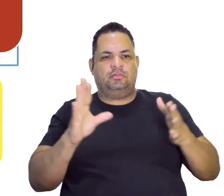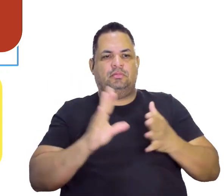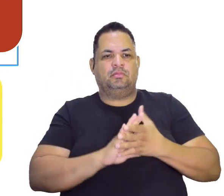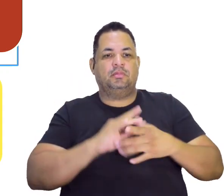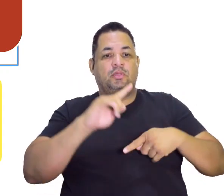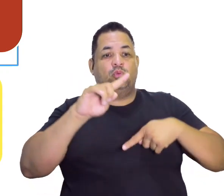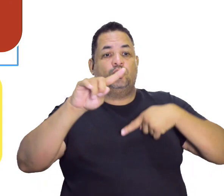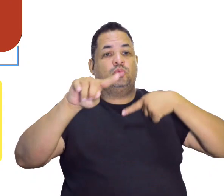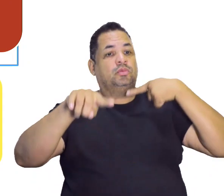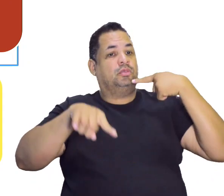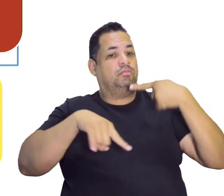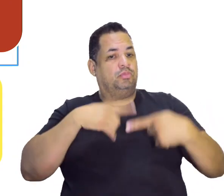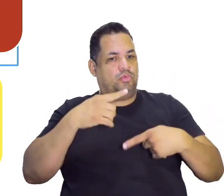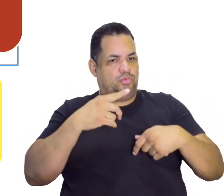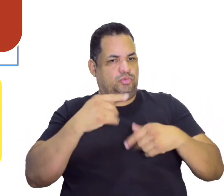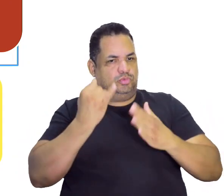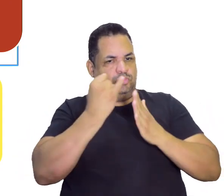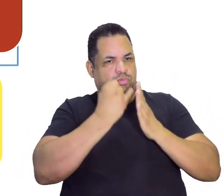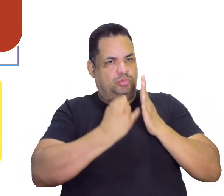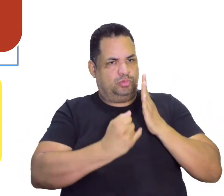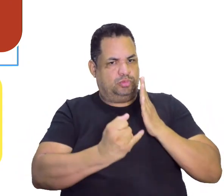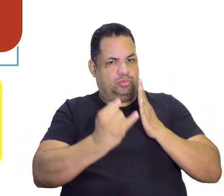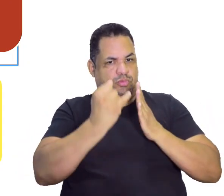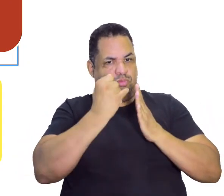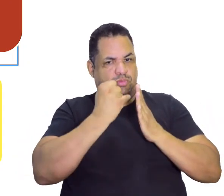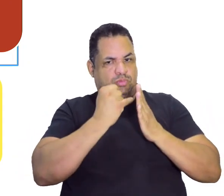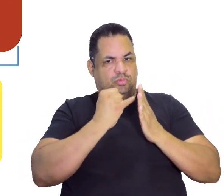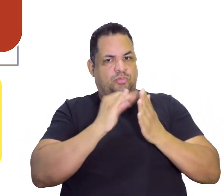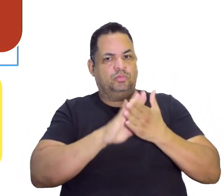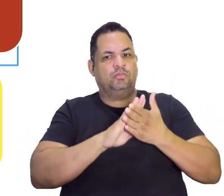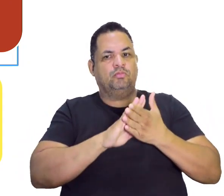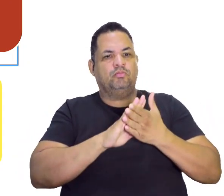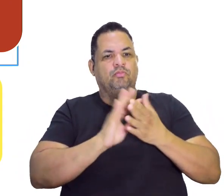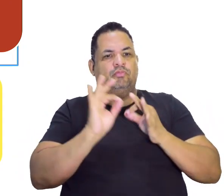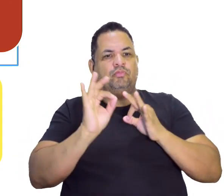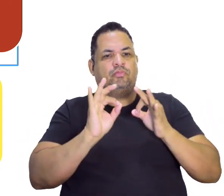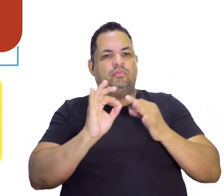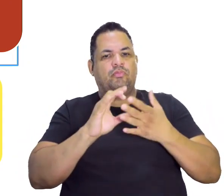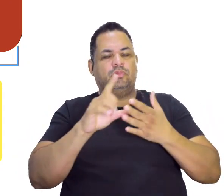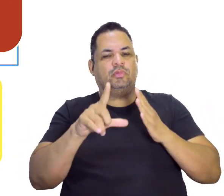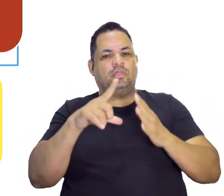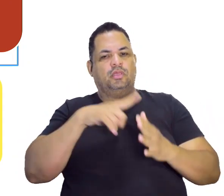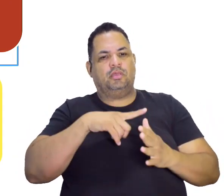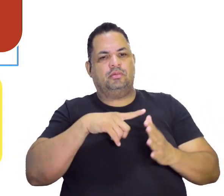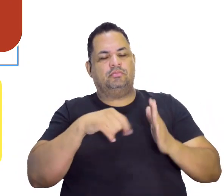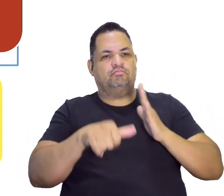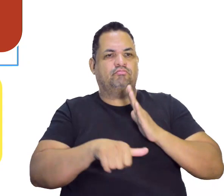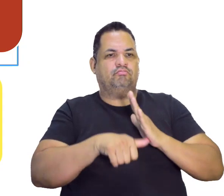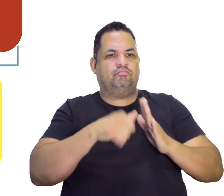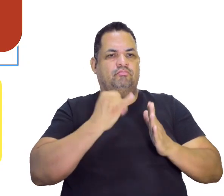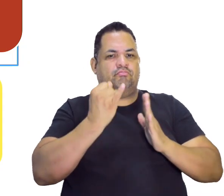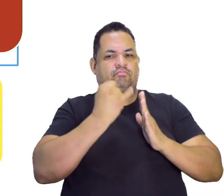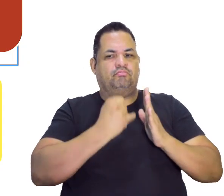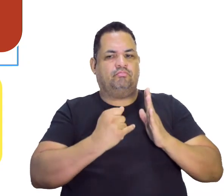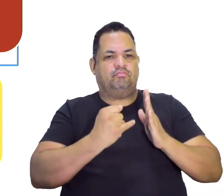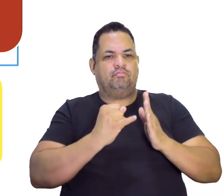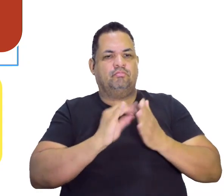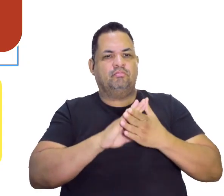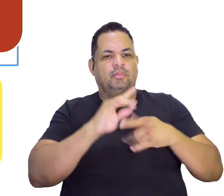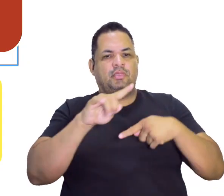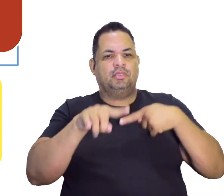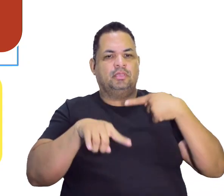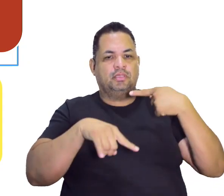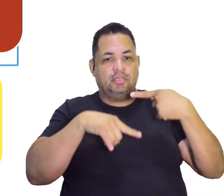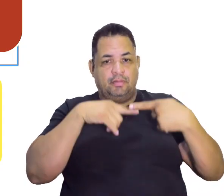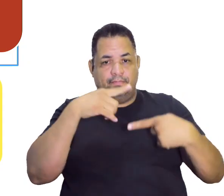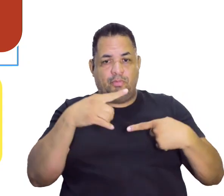O pós-impressionismo foi o movimento que veio logo a seguir, tá? Você tem primeiro o impressionismo, é um tipo de